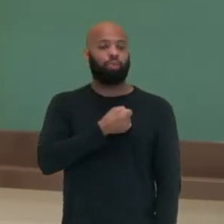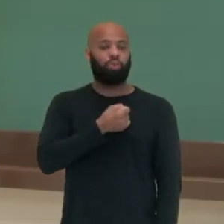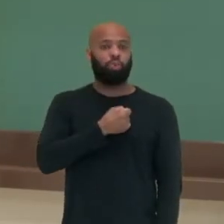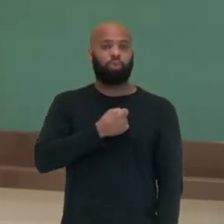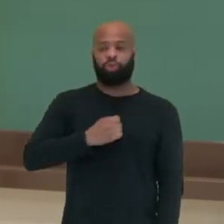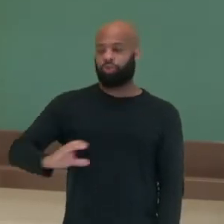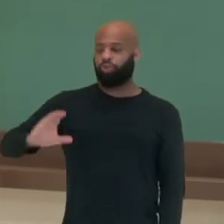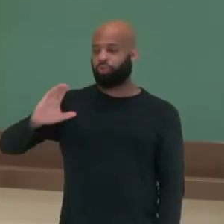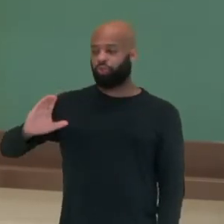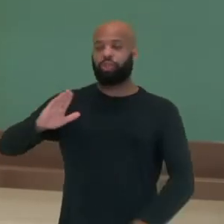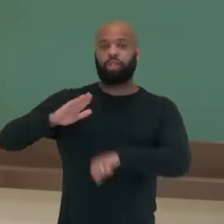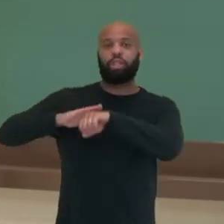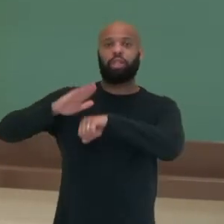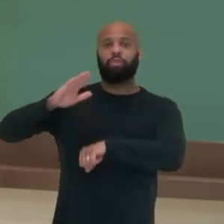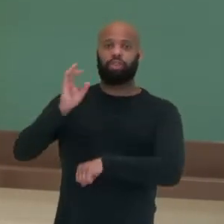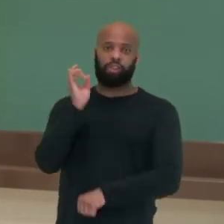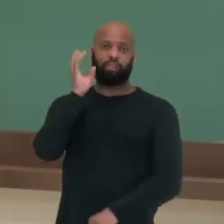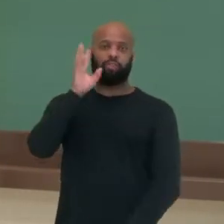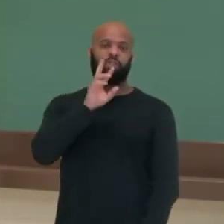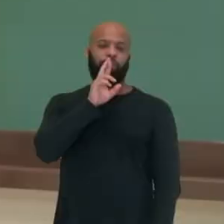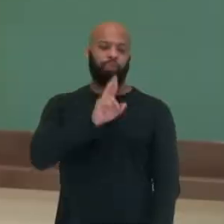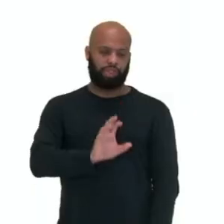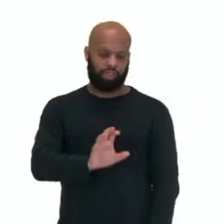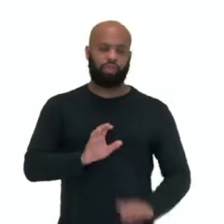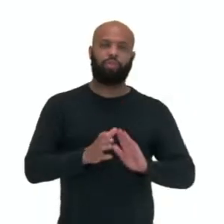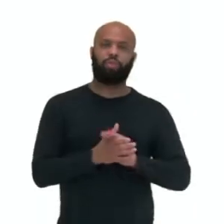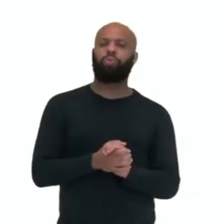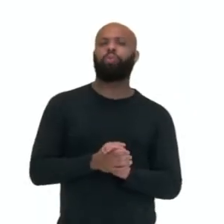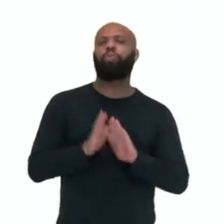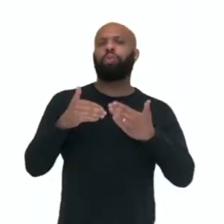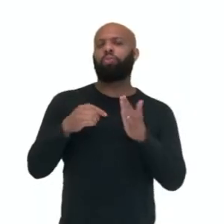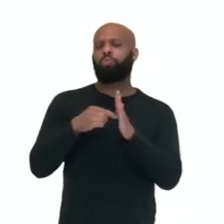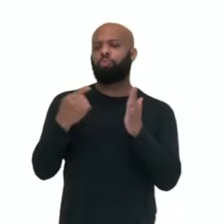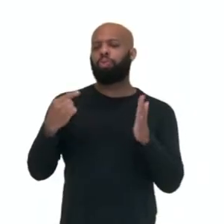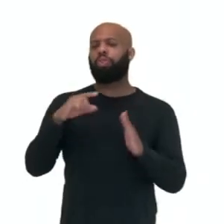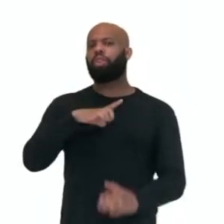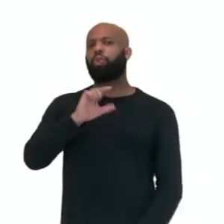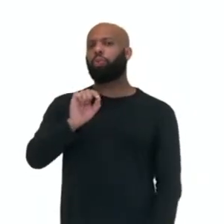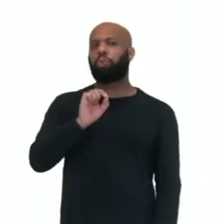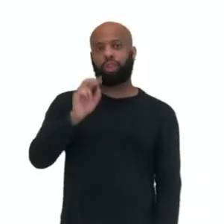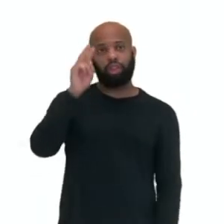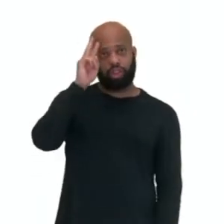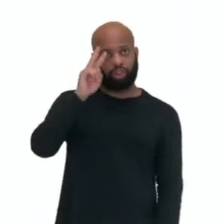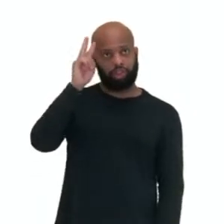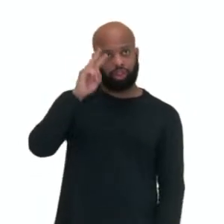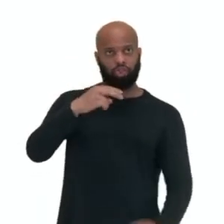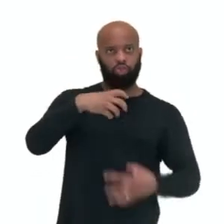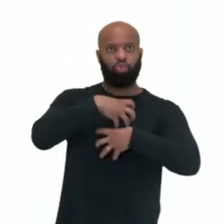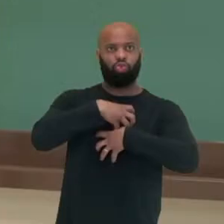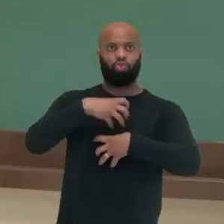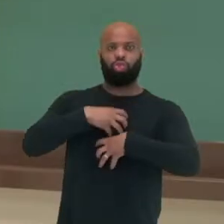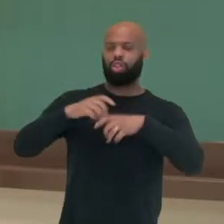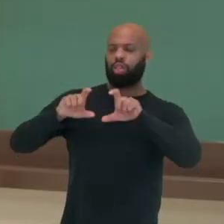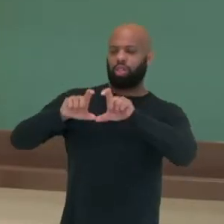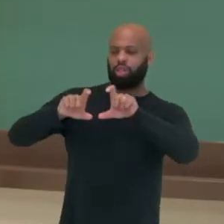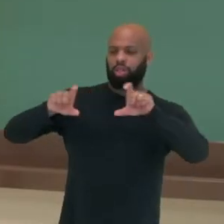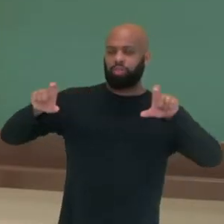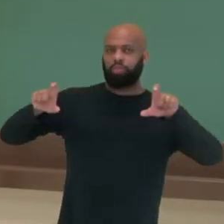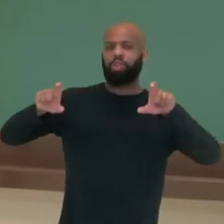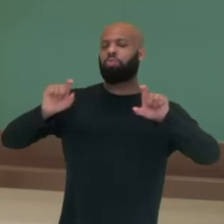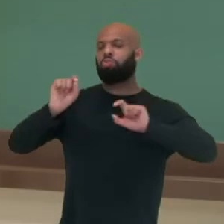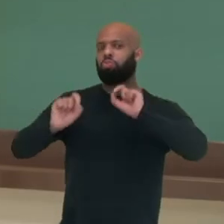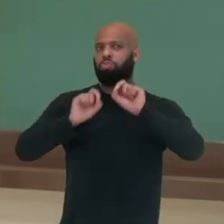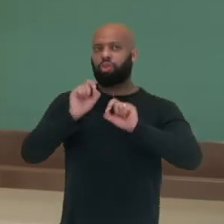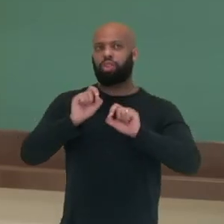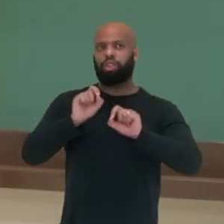para ficar mais fácil a resolução. Primeiro, nós temos que lembrar que a forma algébrica do número complexo vai